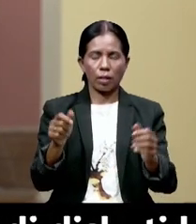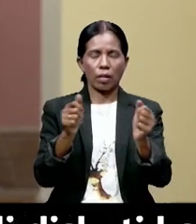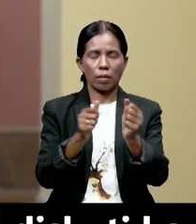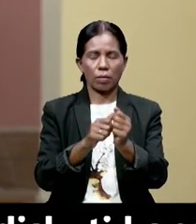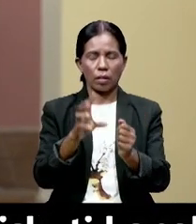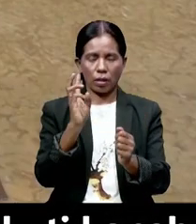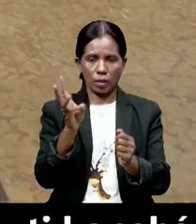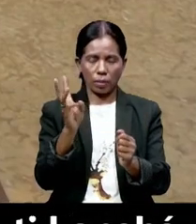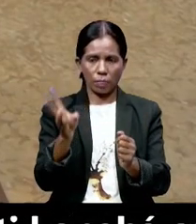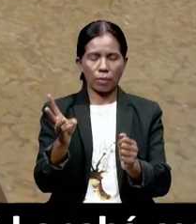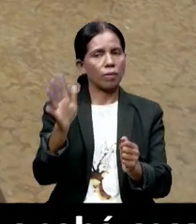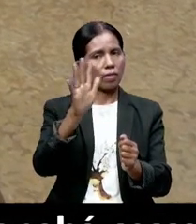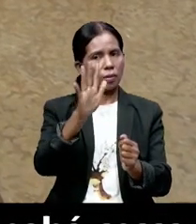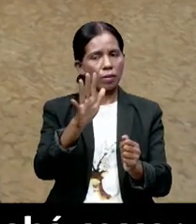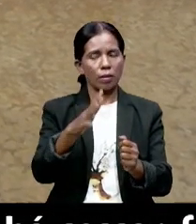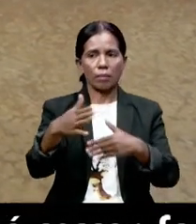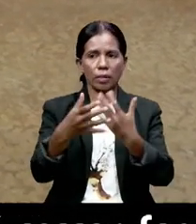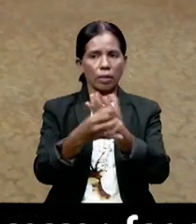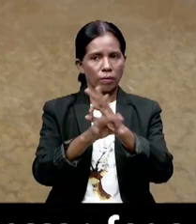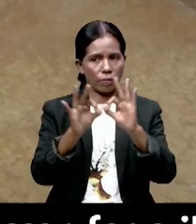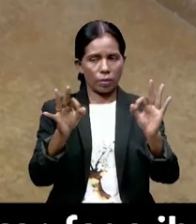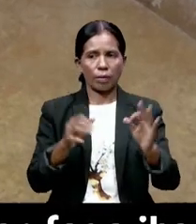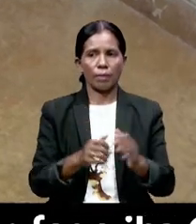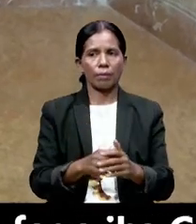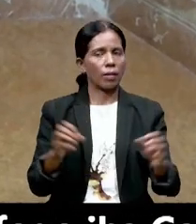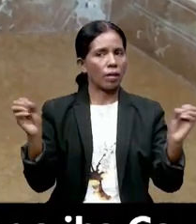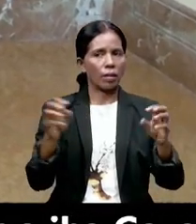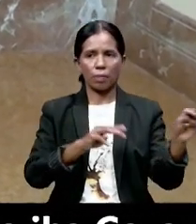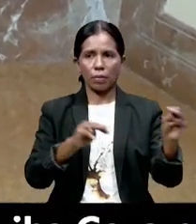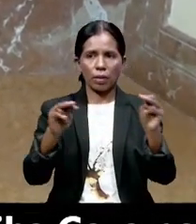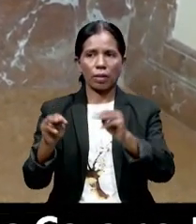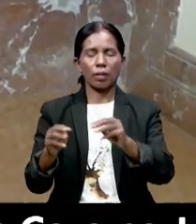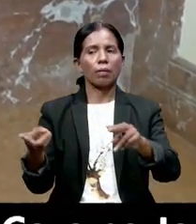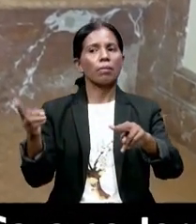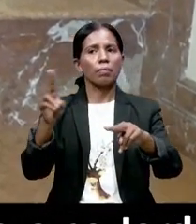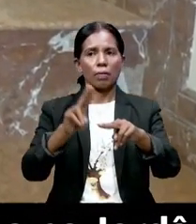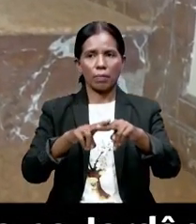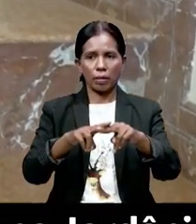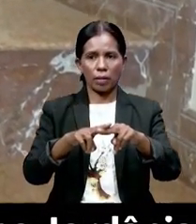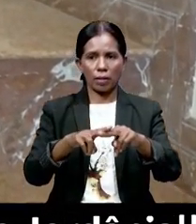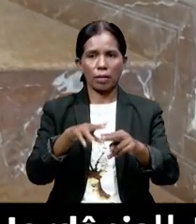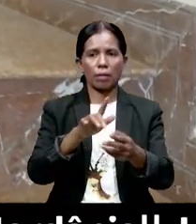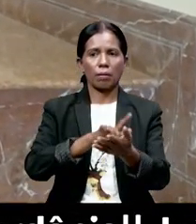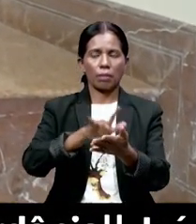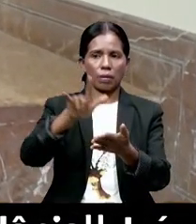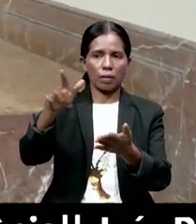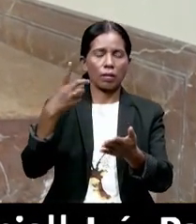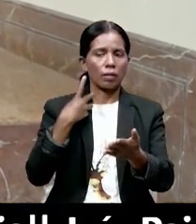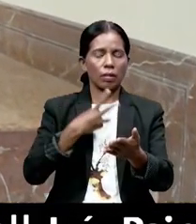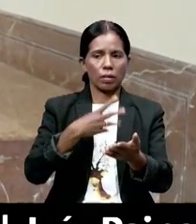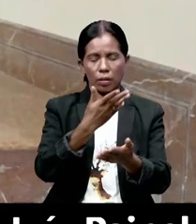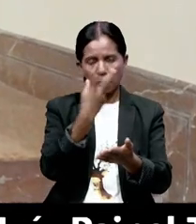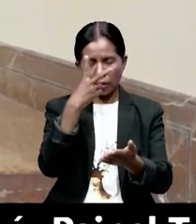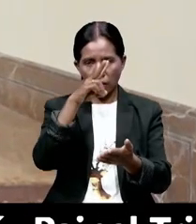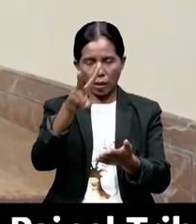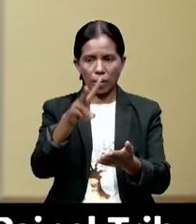75 para 80, quase a finalização. Lá já mudança, mas bem aumento provisório de ba rampa né bem estava a tirar é,